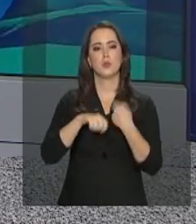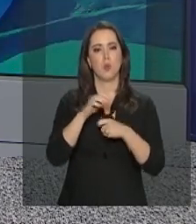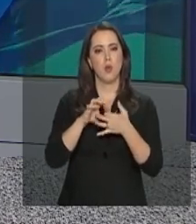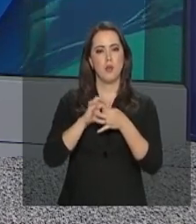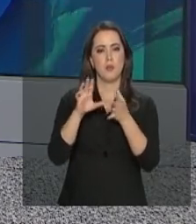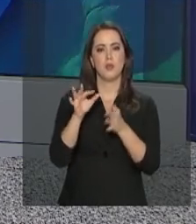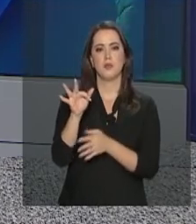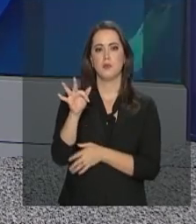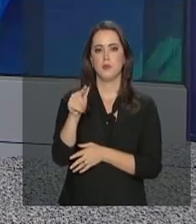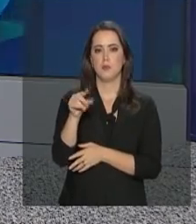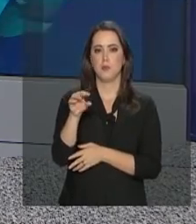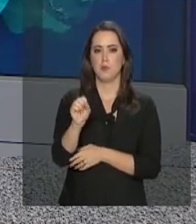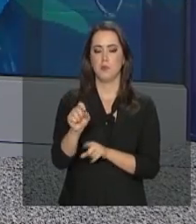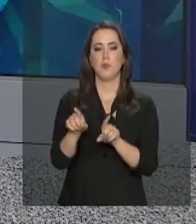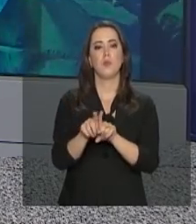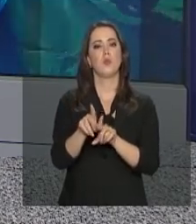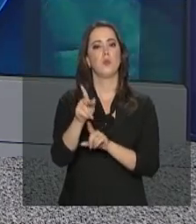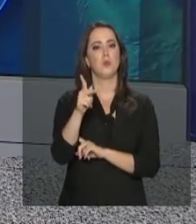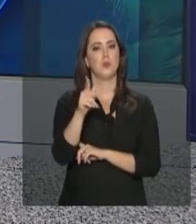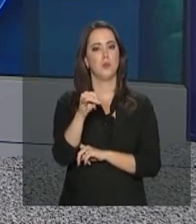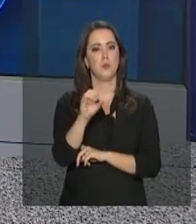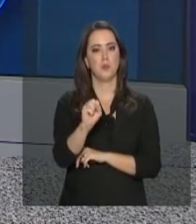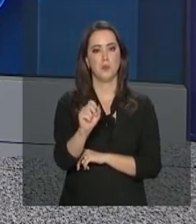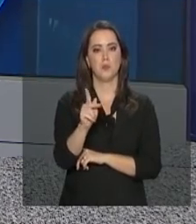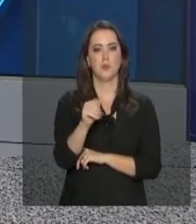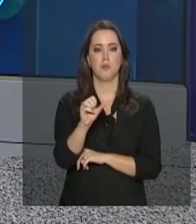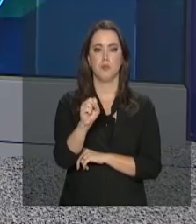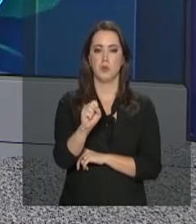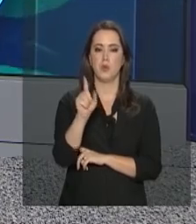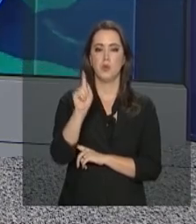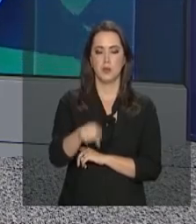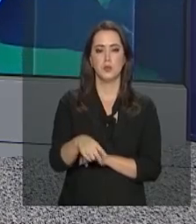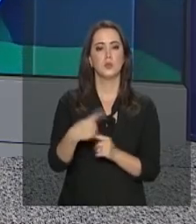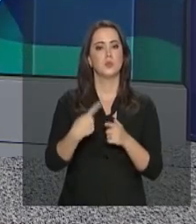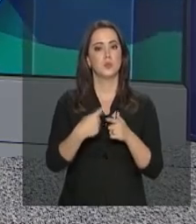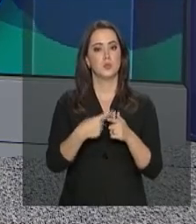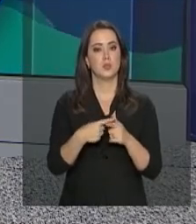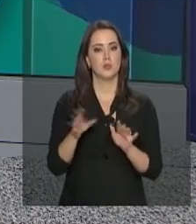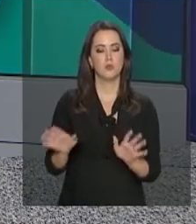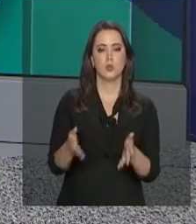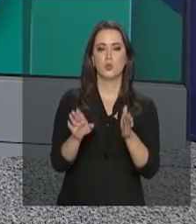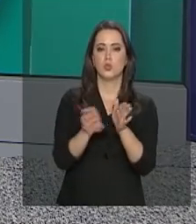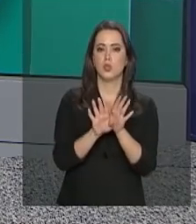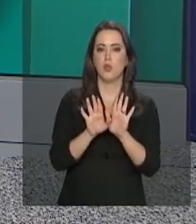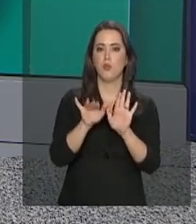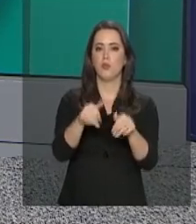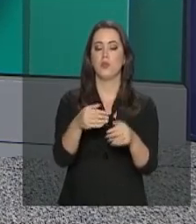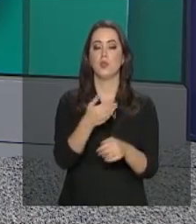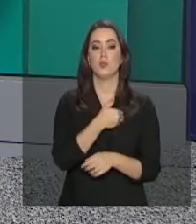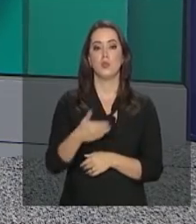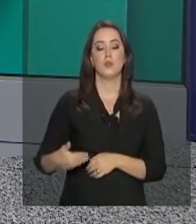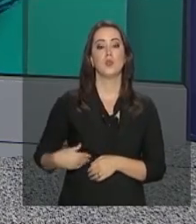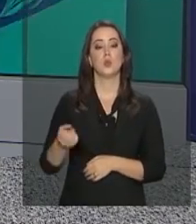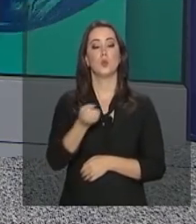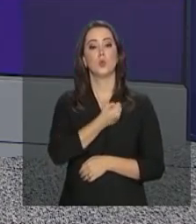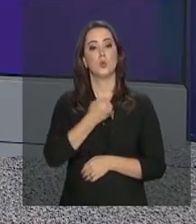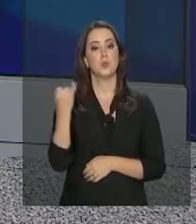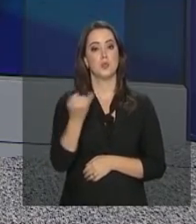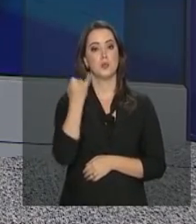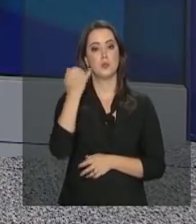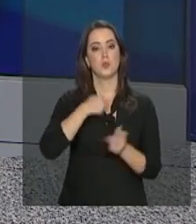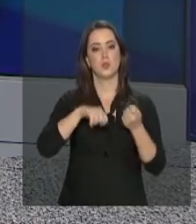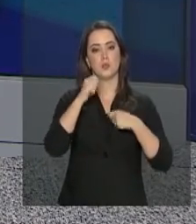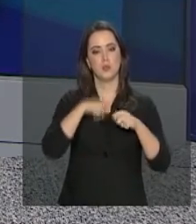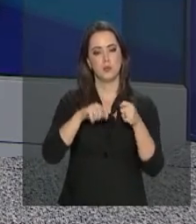contas inativas do fgts e do pis pasep foram algumas das razões para se chegar ao final do governo com dados macroeconômicos